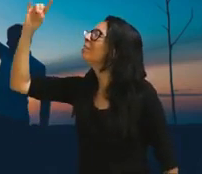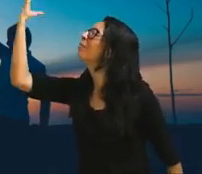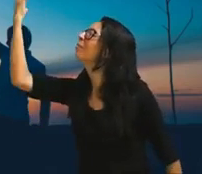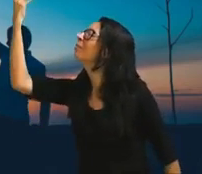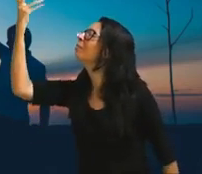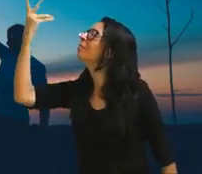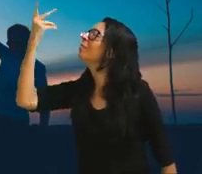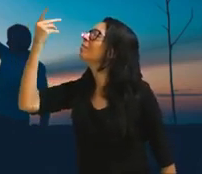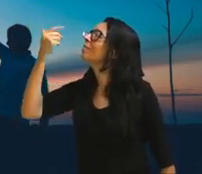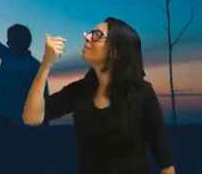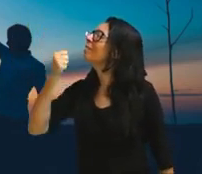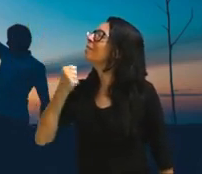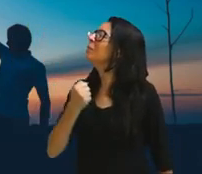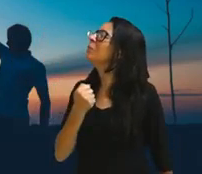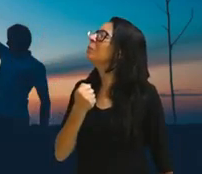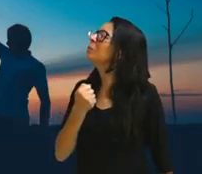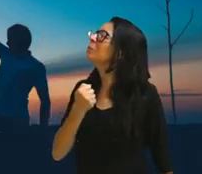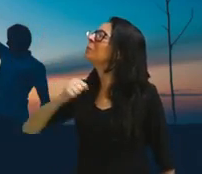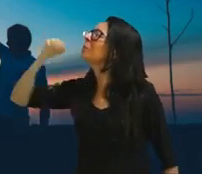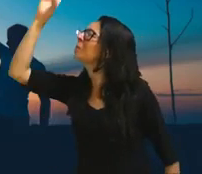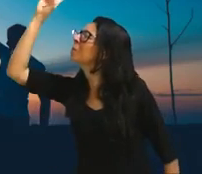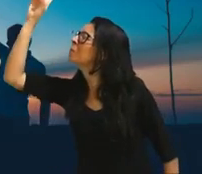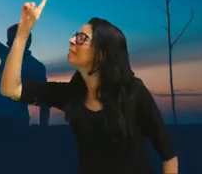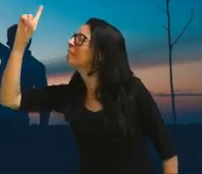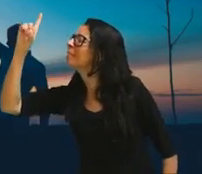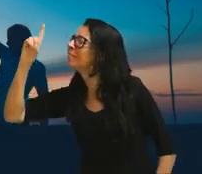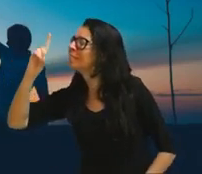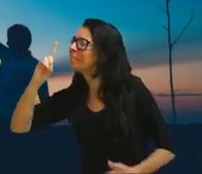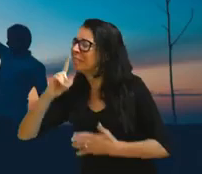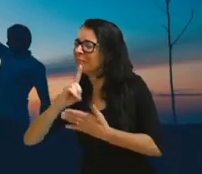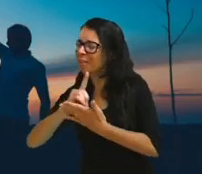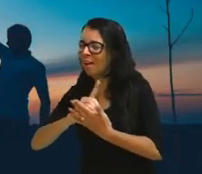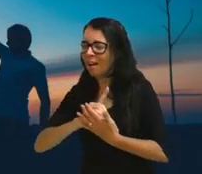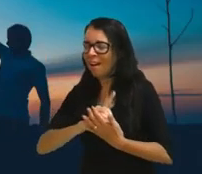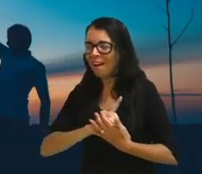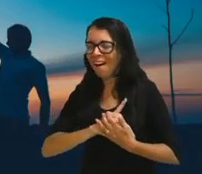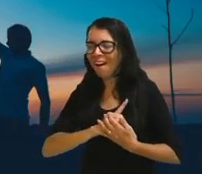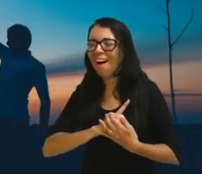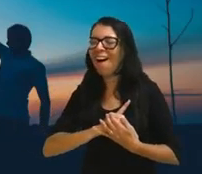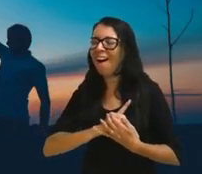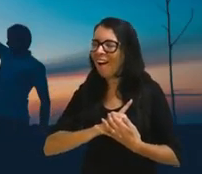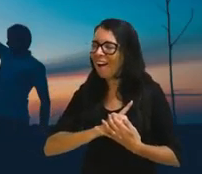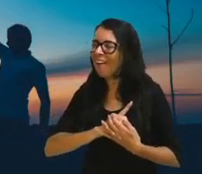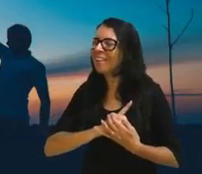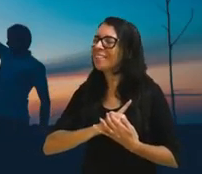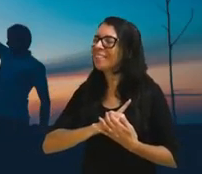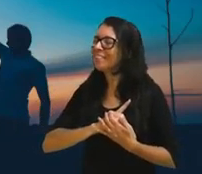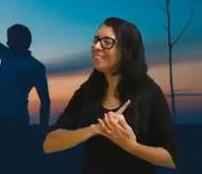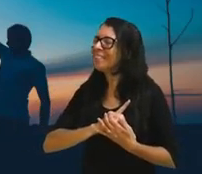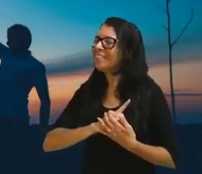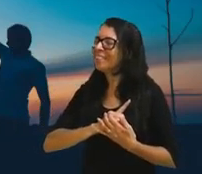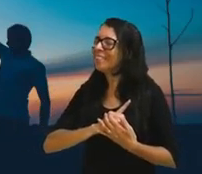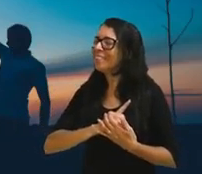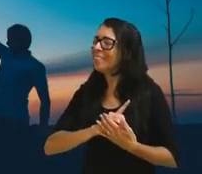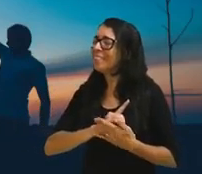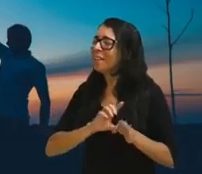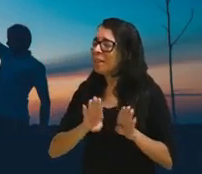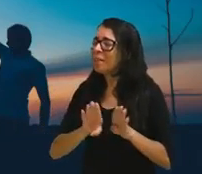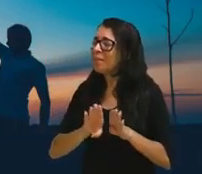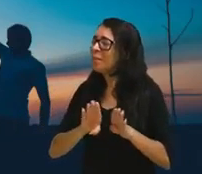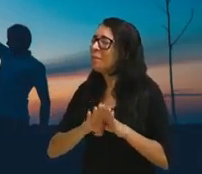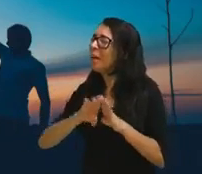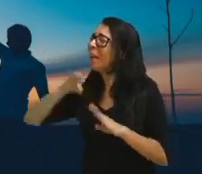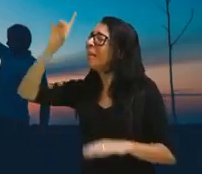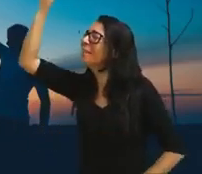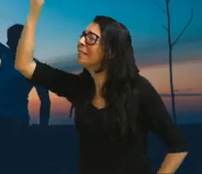nossas vidas. O Senhor se faz presente em cada casa, em cada lar. O Senhor está presente, ó Pai, na casa dos